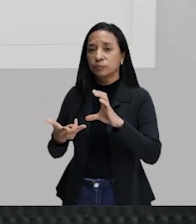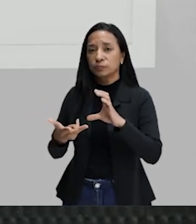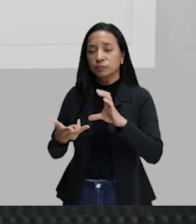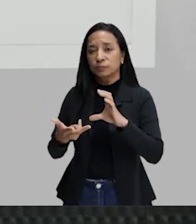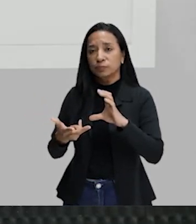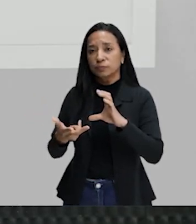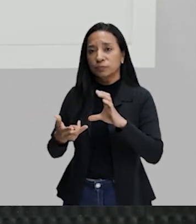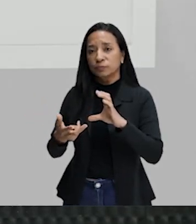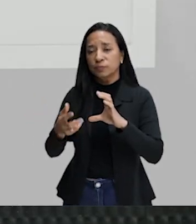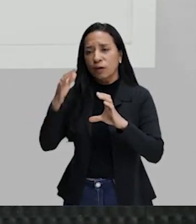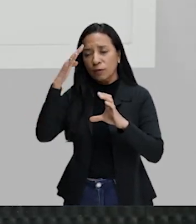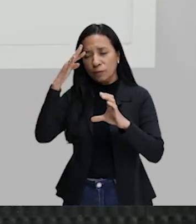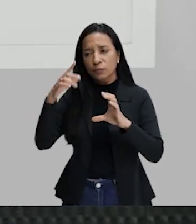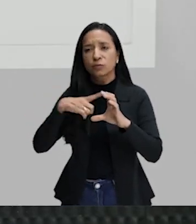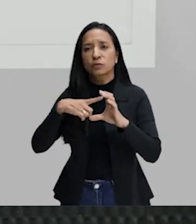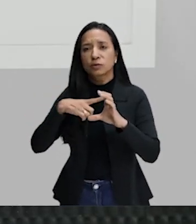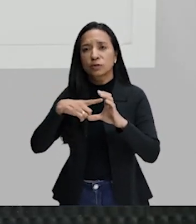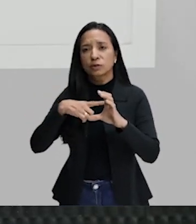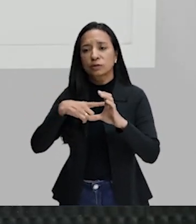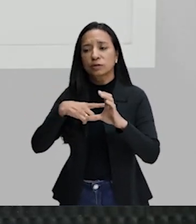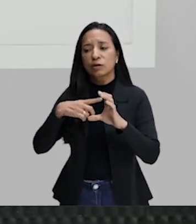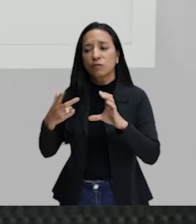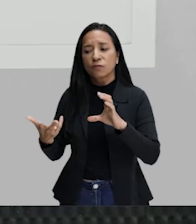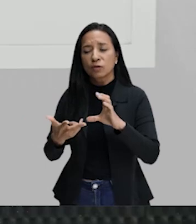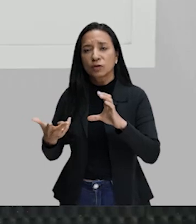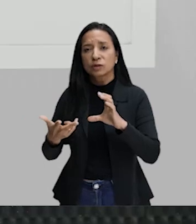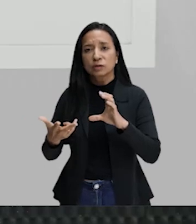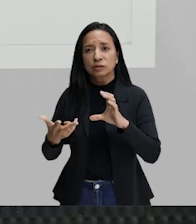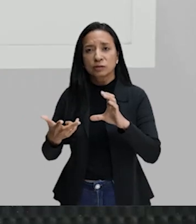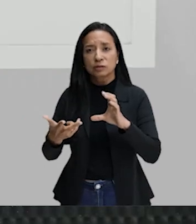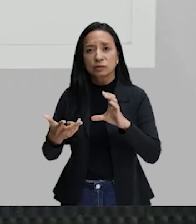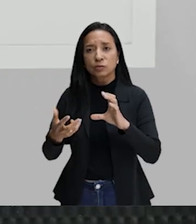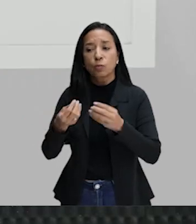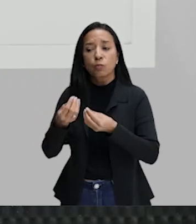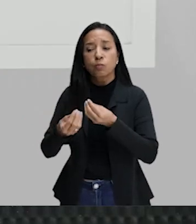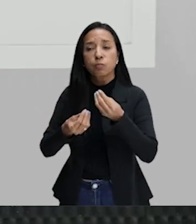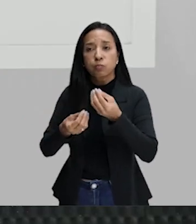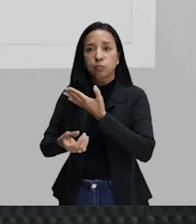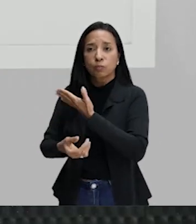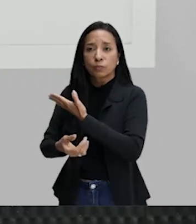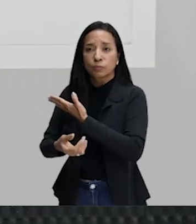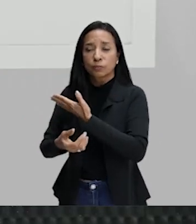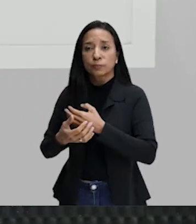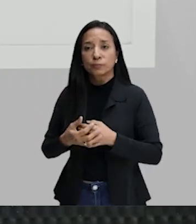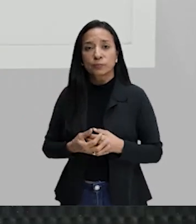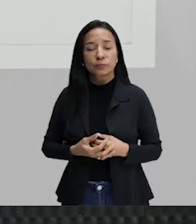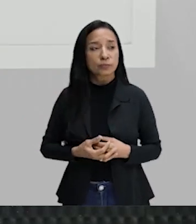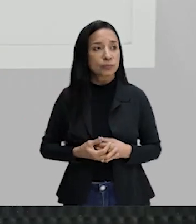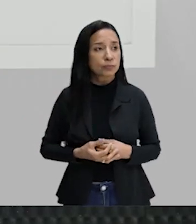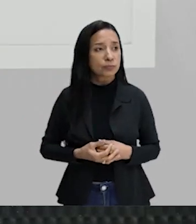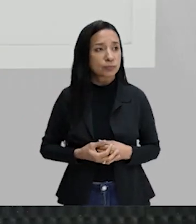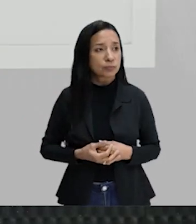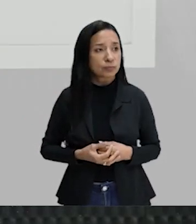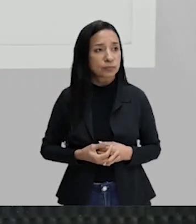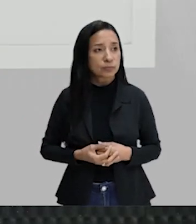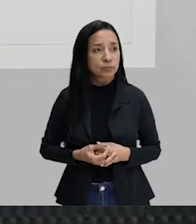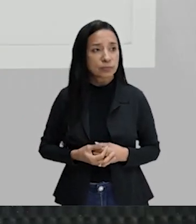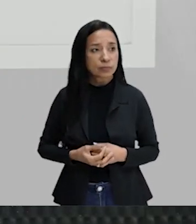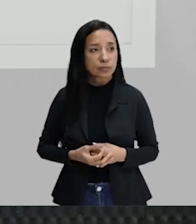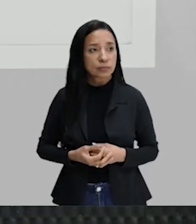tenha esta velocidade, neste sentido. Então, ele foi imerso aqui